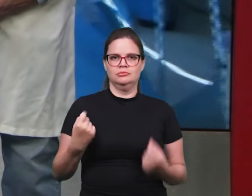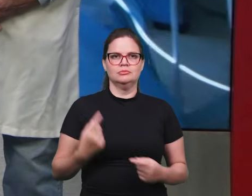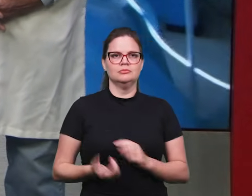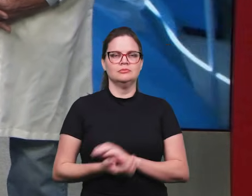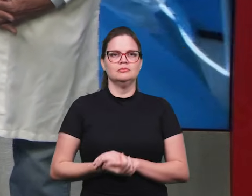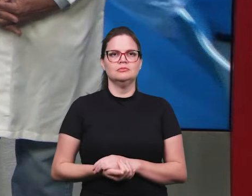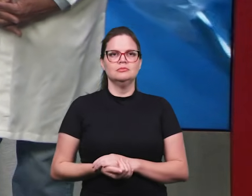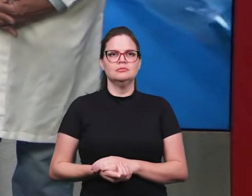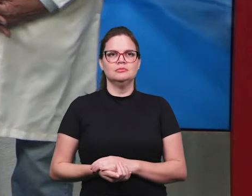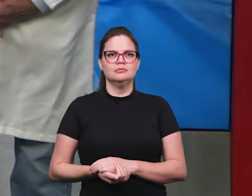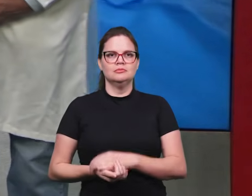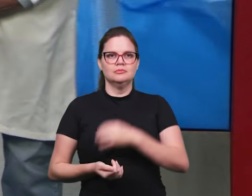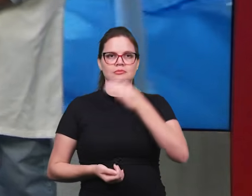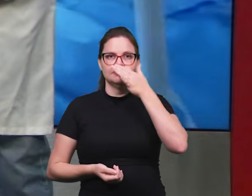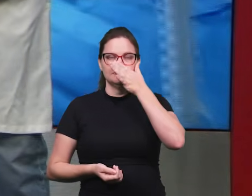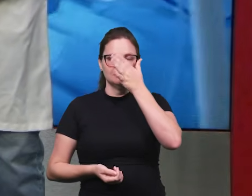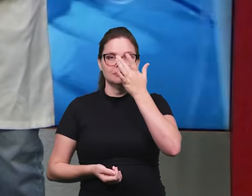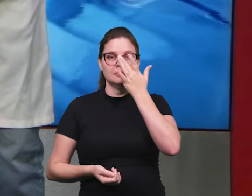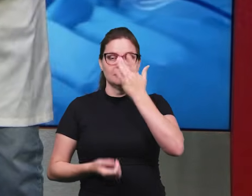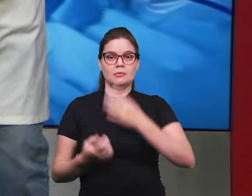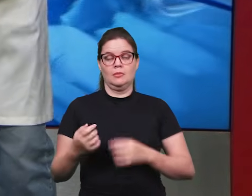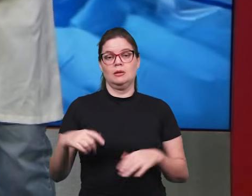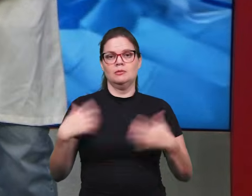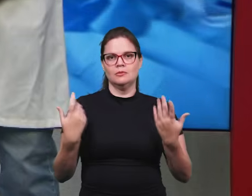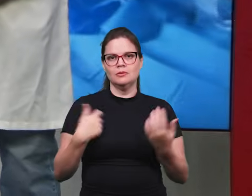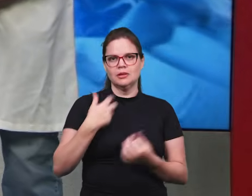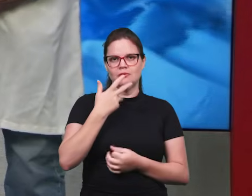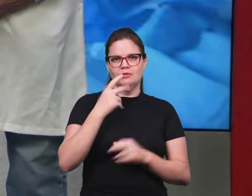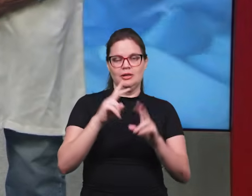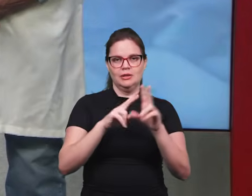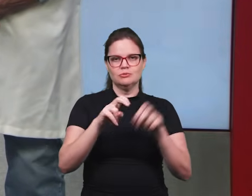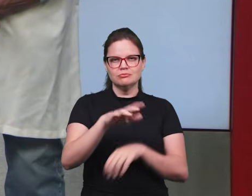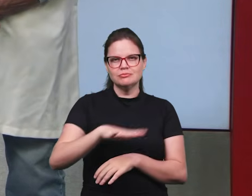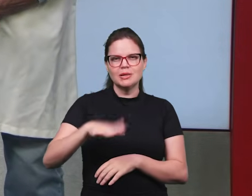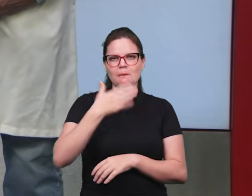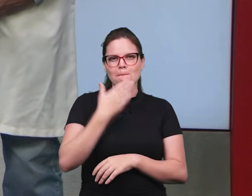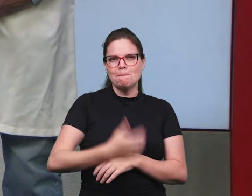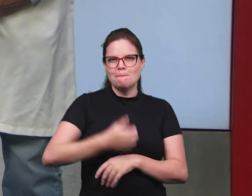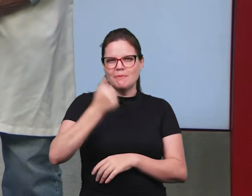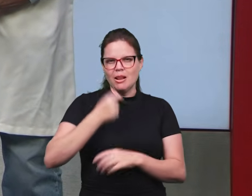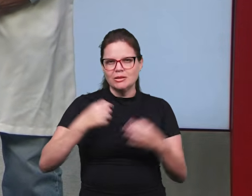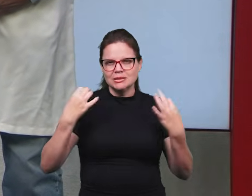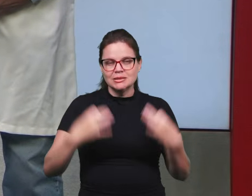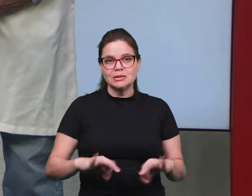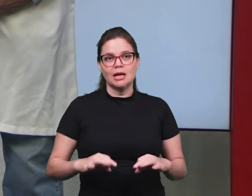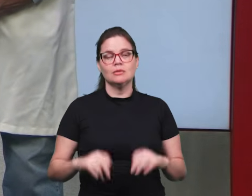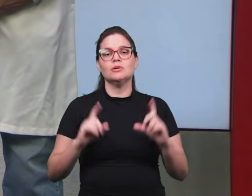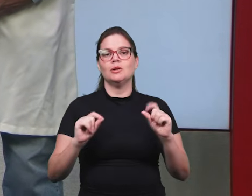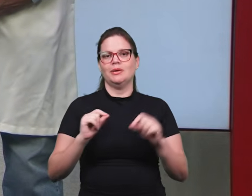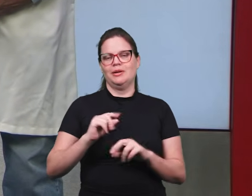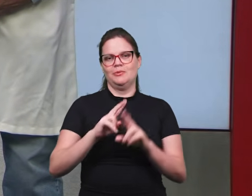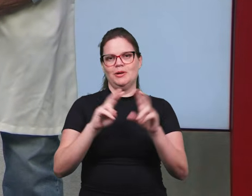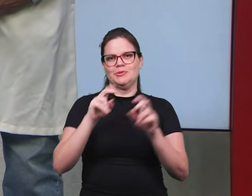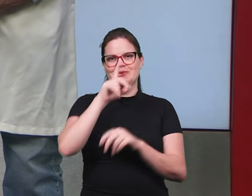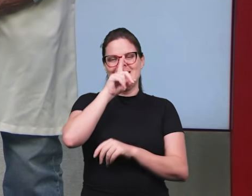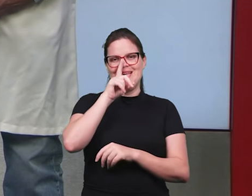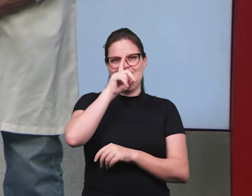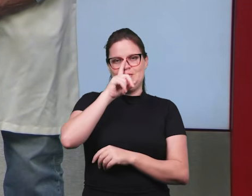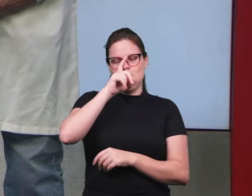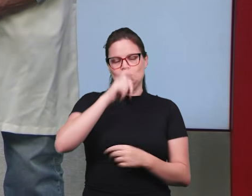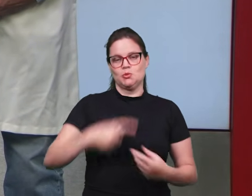ideal. Mas agora, quando eu falo de cenário ideal, eu vou puxar a sardinha para o meu lado aqui, tá? Que é a respeito do risco cirúrgico,